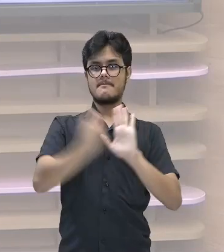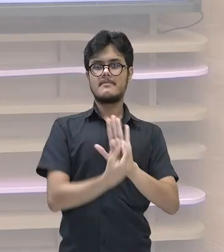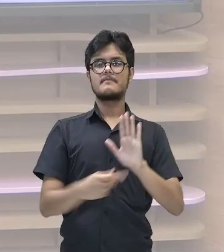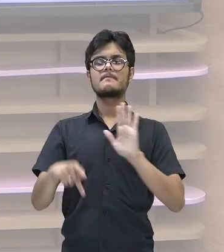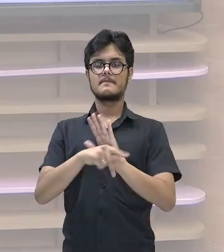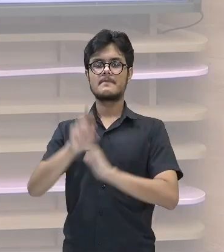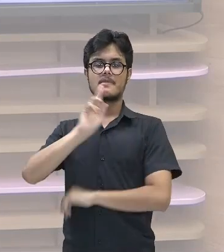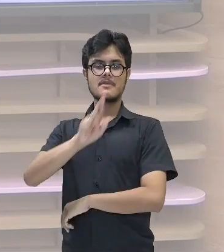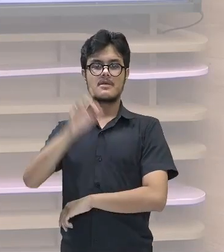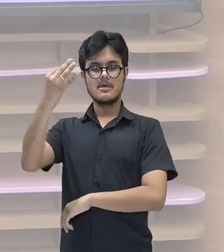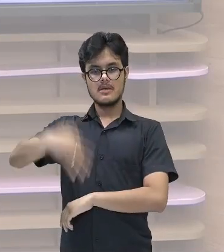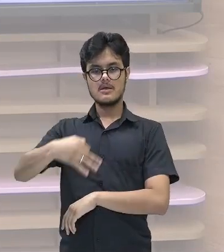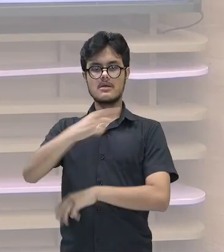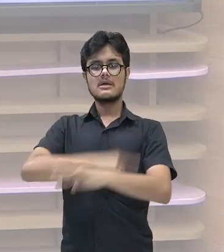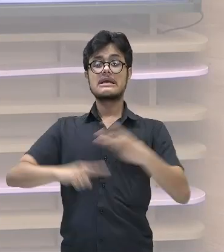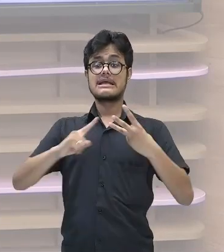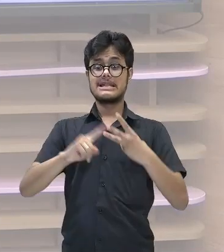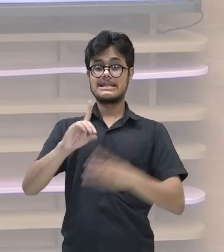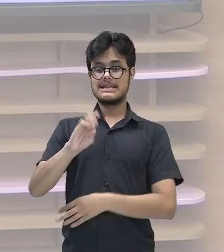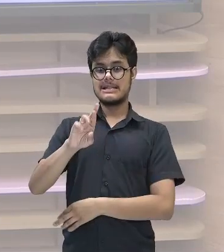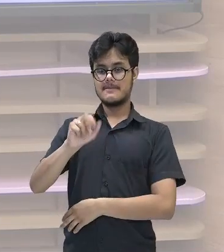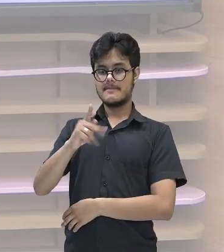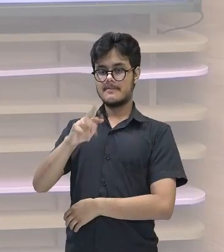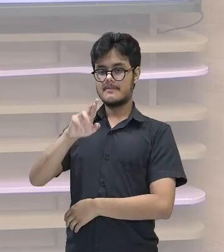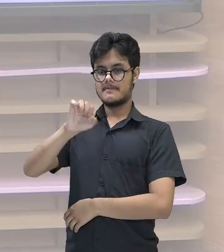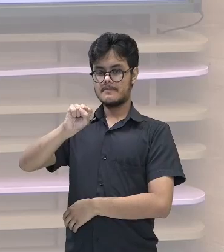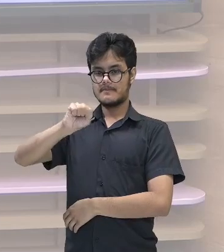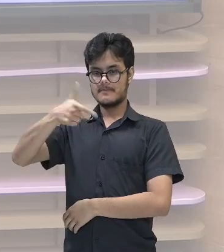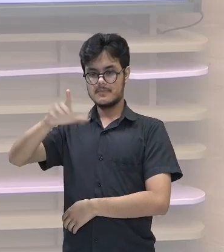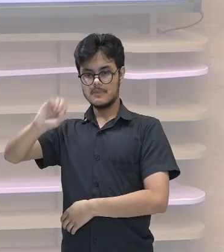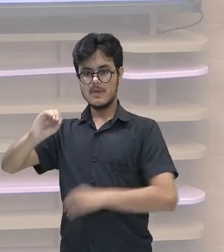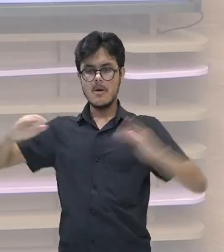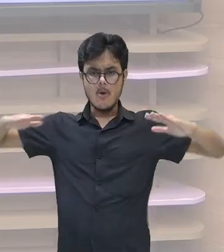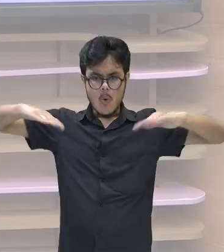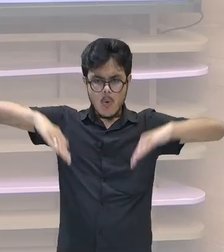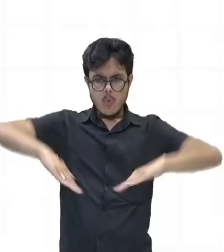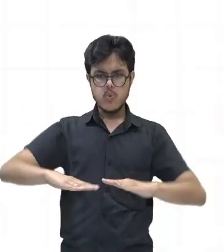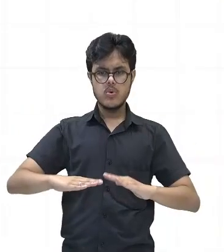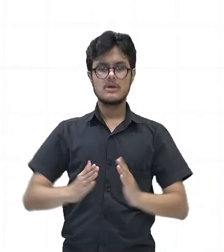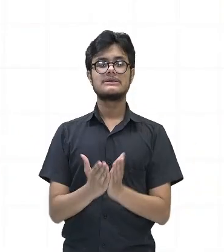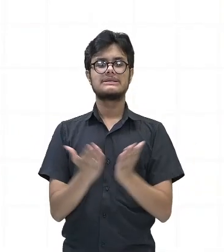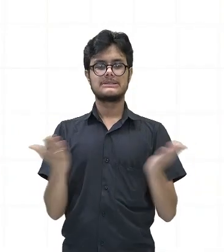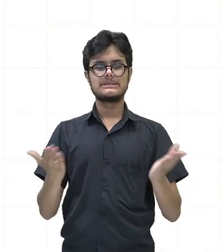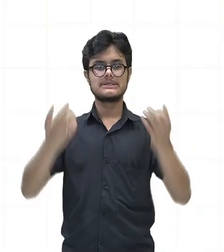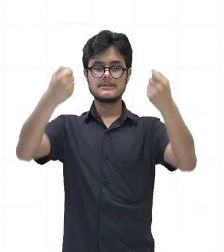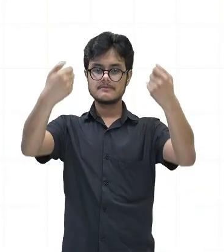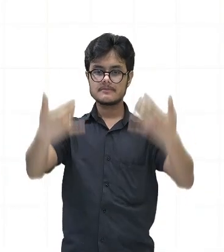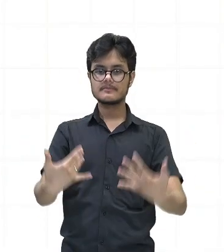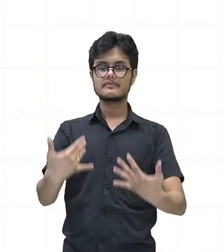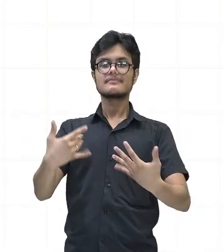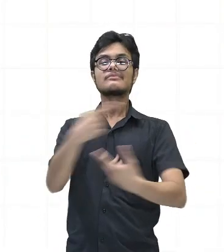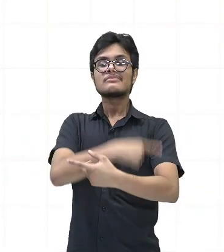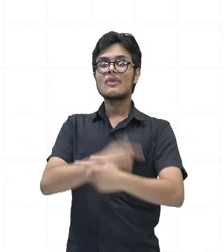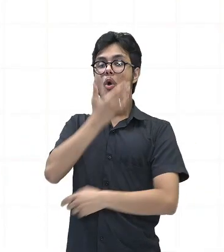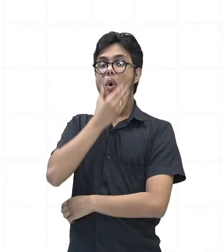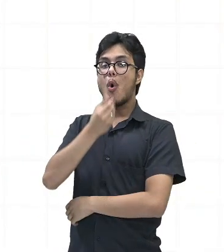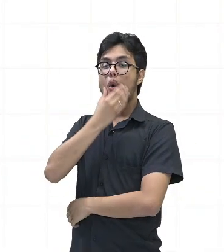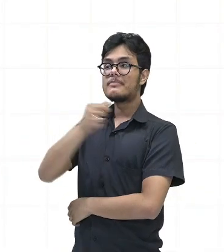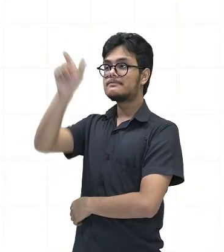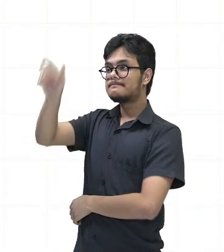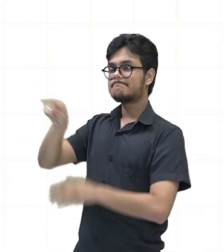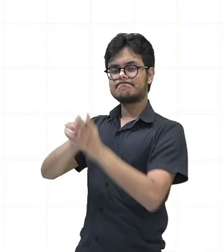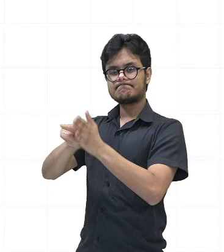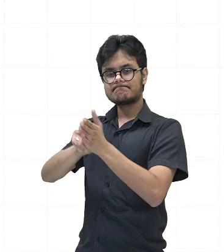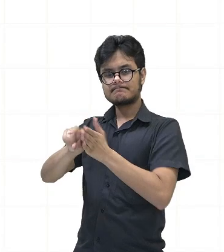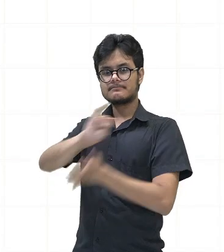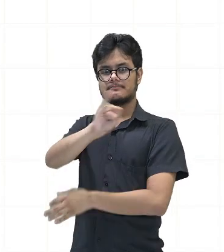É o relevo de depressão. Então, Jurandir Rossi, né, faz essa classificação do relevo